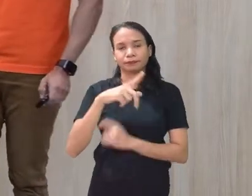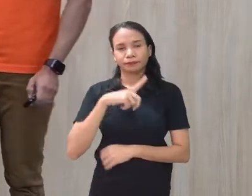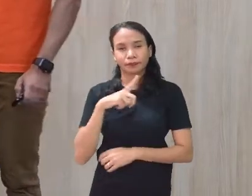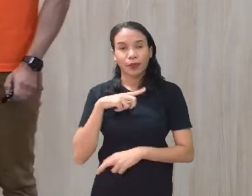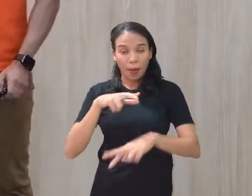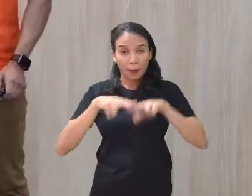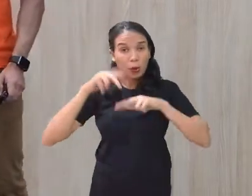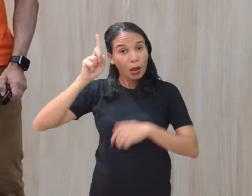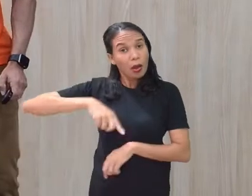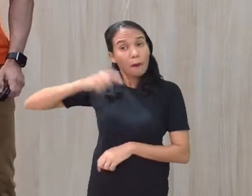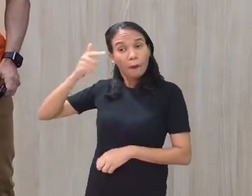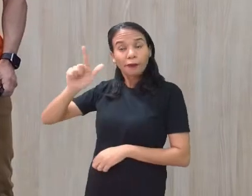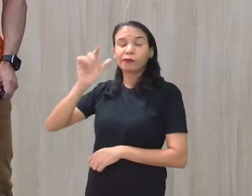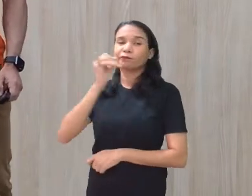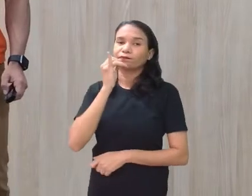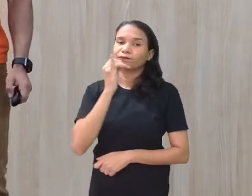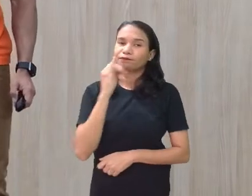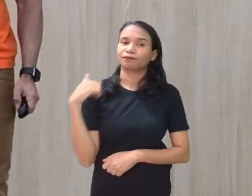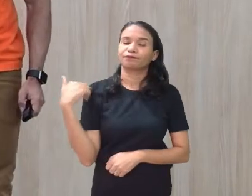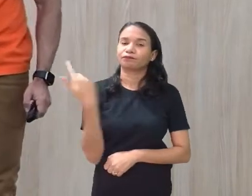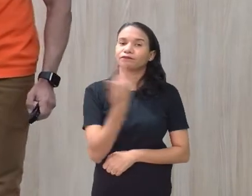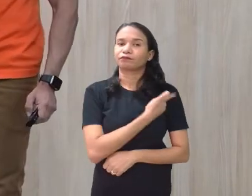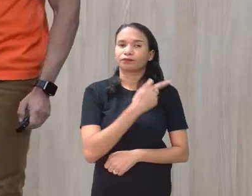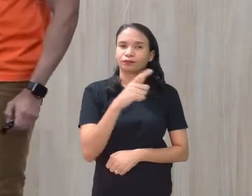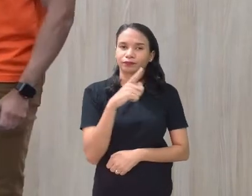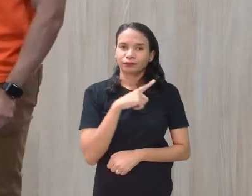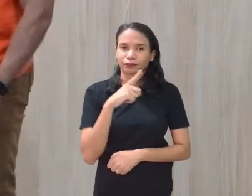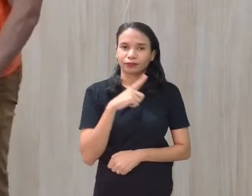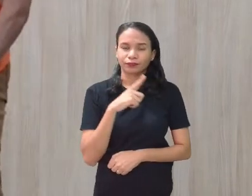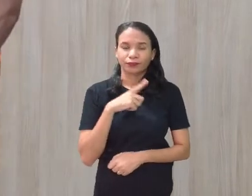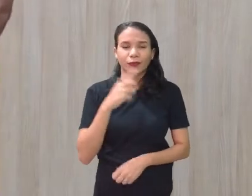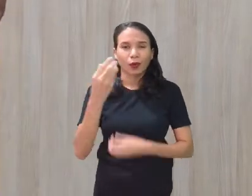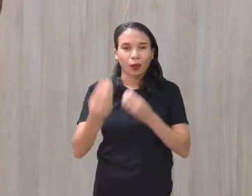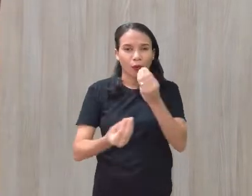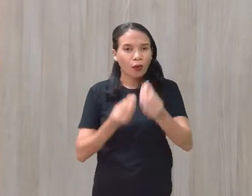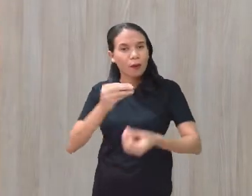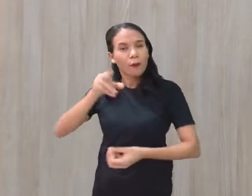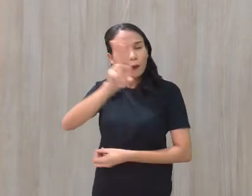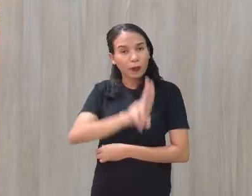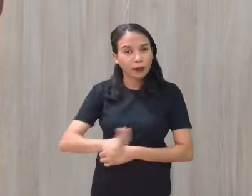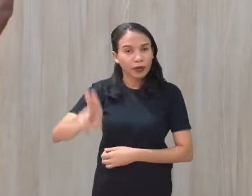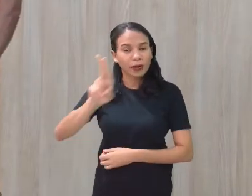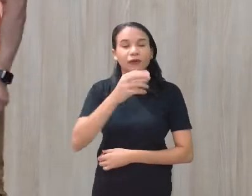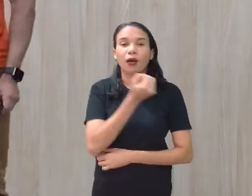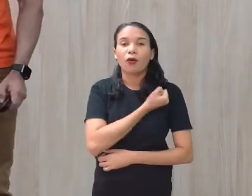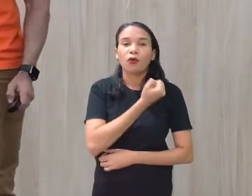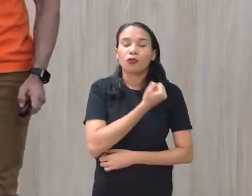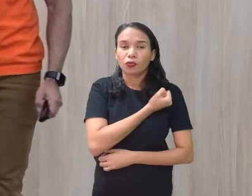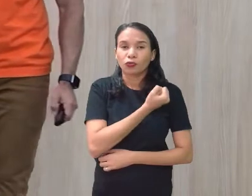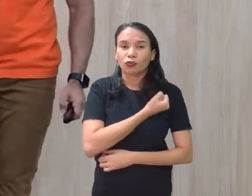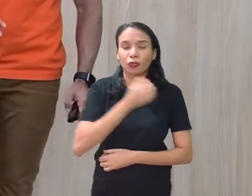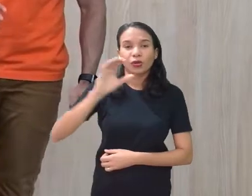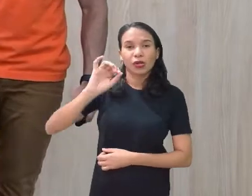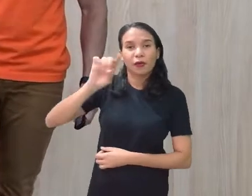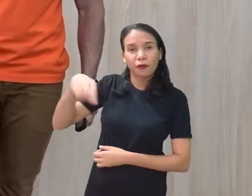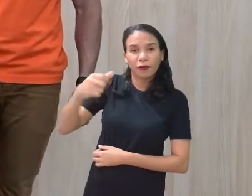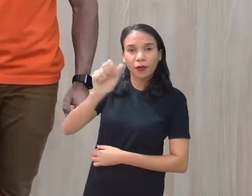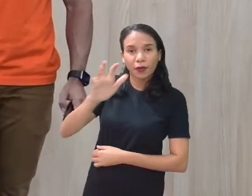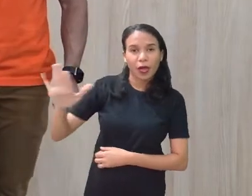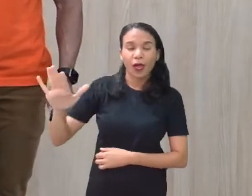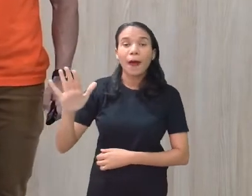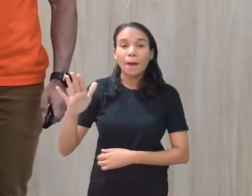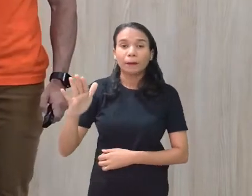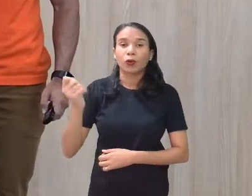aqui é outro exemplo que a gente encontra, tá? Em que a gente utiliza os números decimais em vez dos